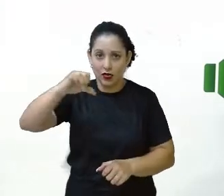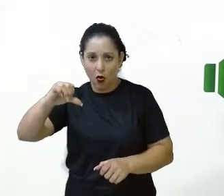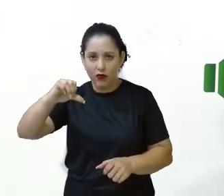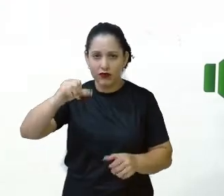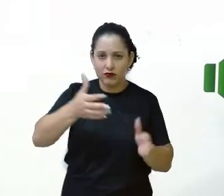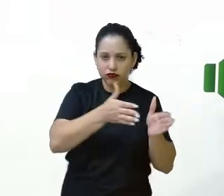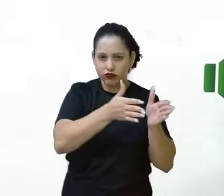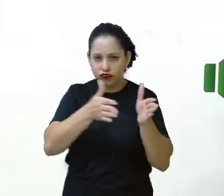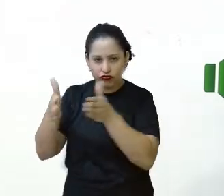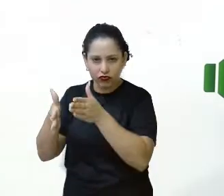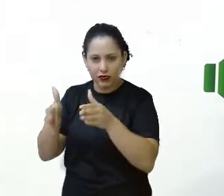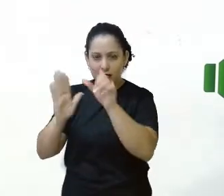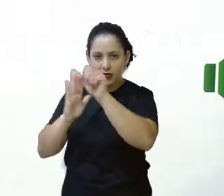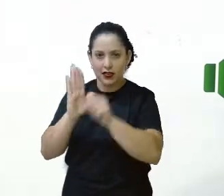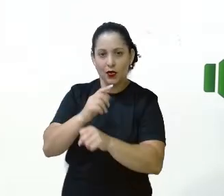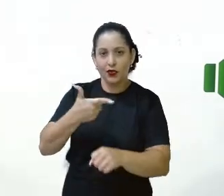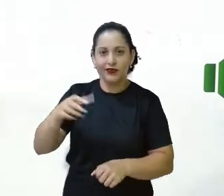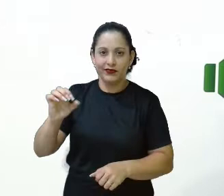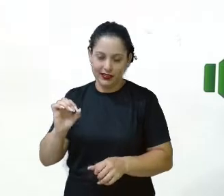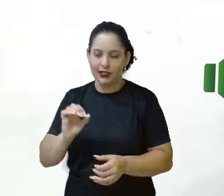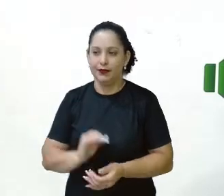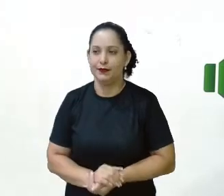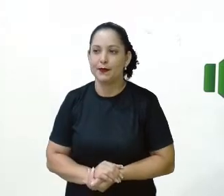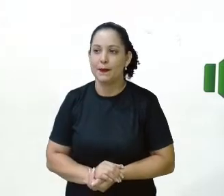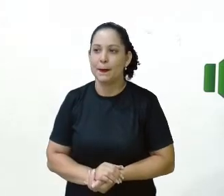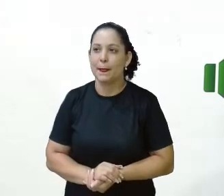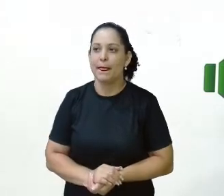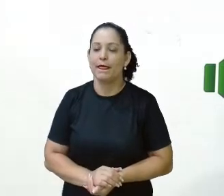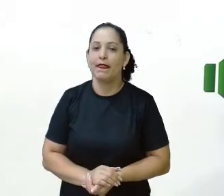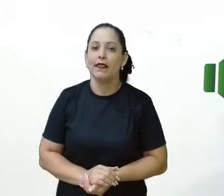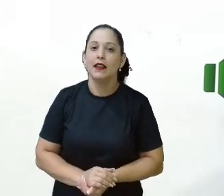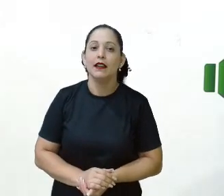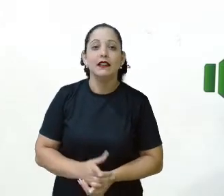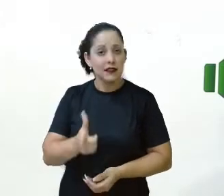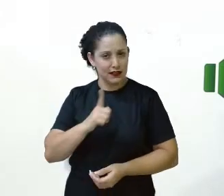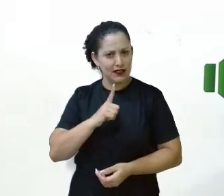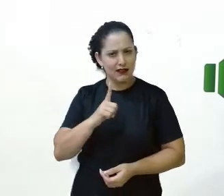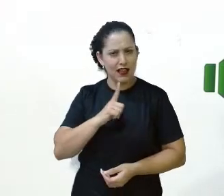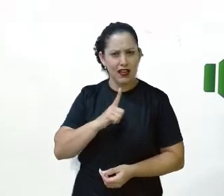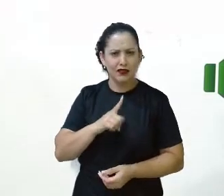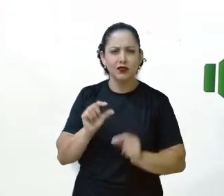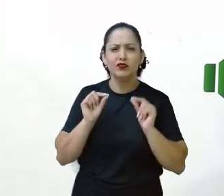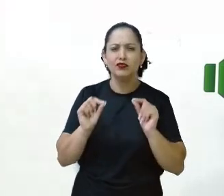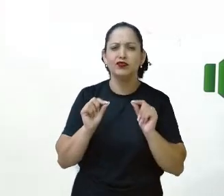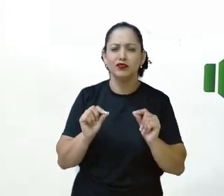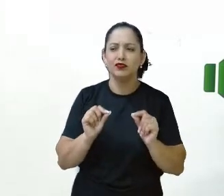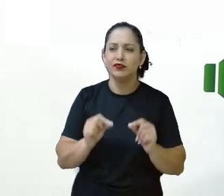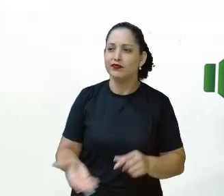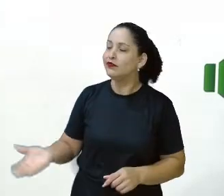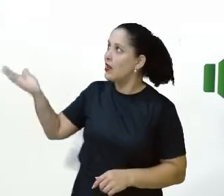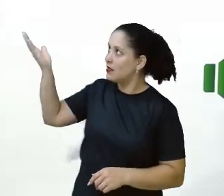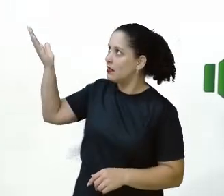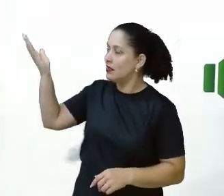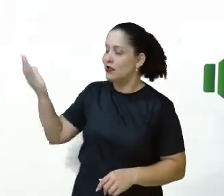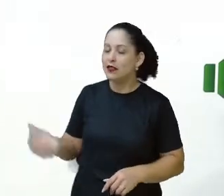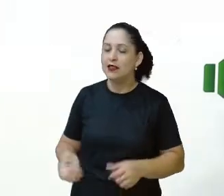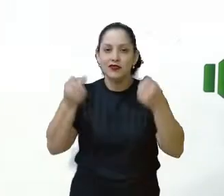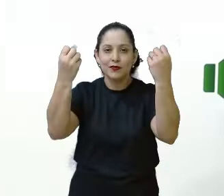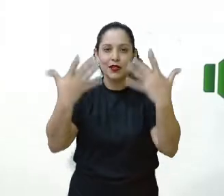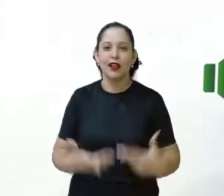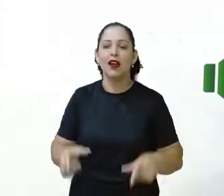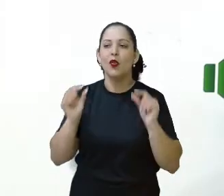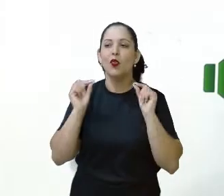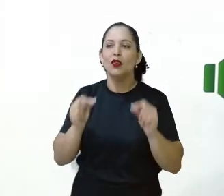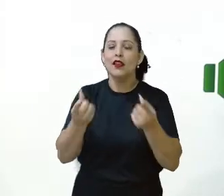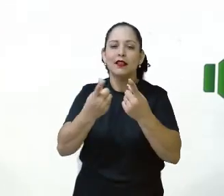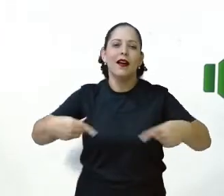XX. Então, existem, sim, voltando aqui um pouquinho, acho que eu pulei essa aí. A melodia,